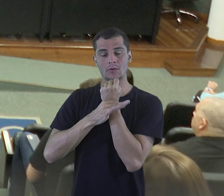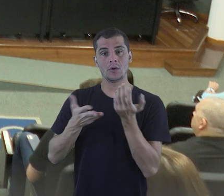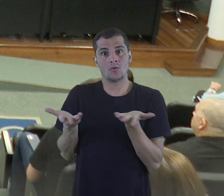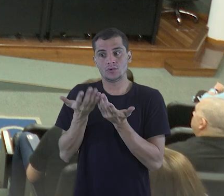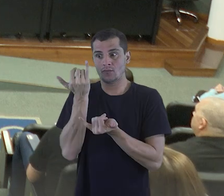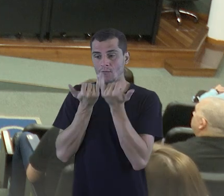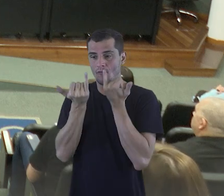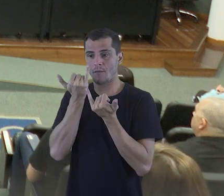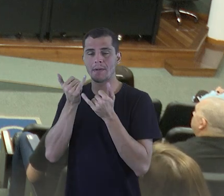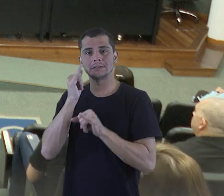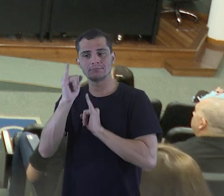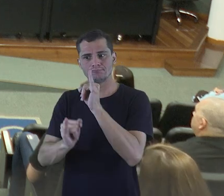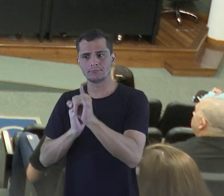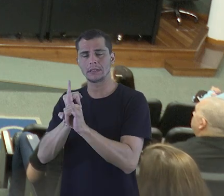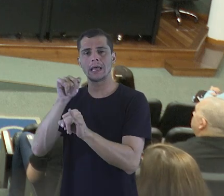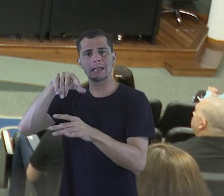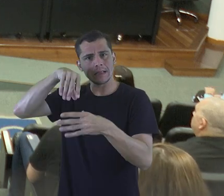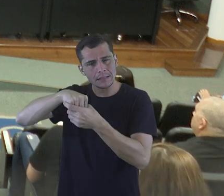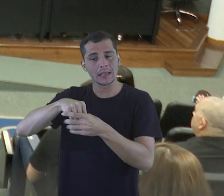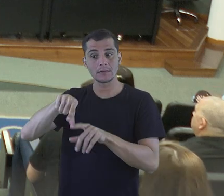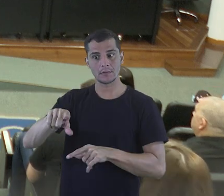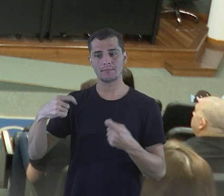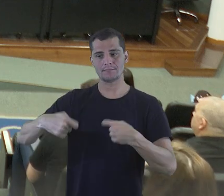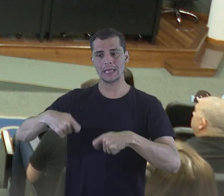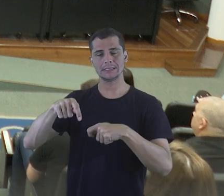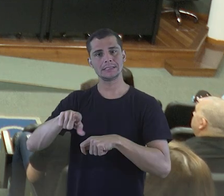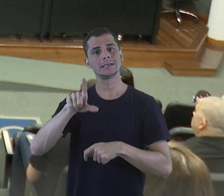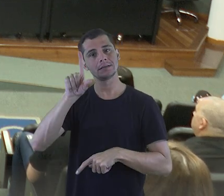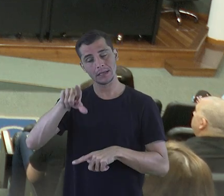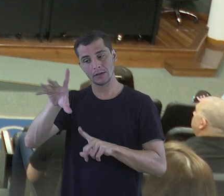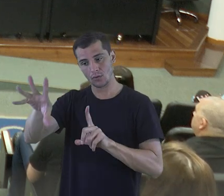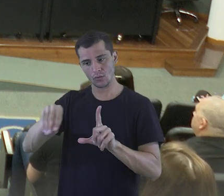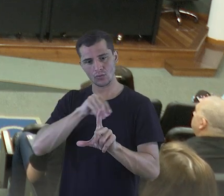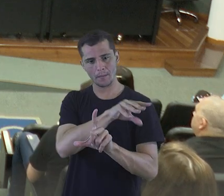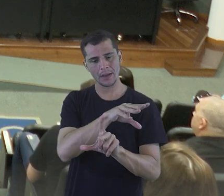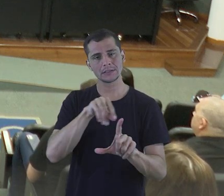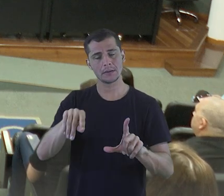informação isso precisa ter compartilhamento de dados precisa ter